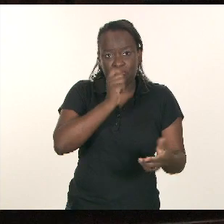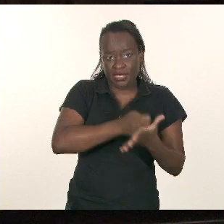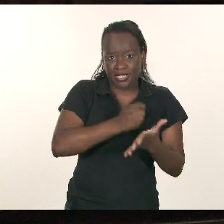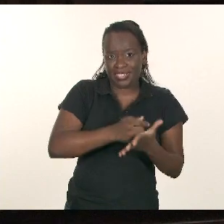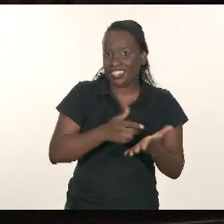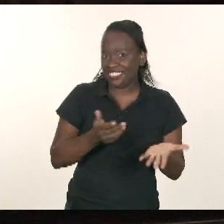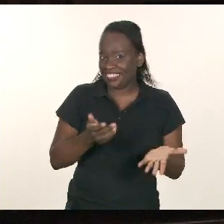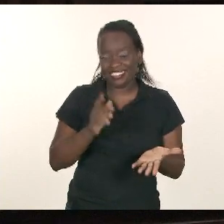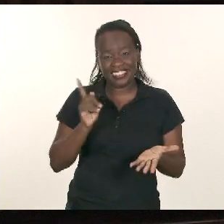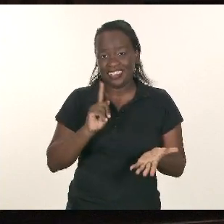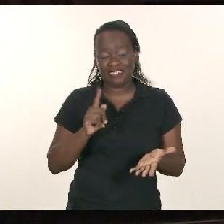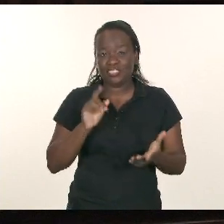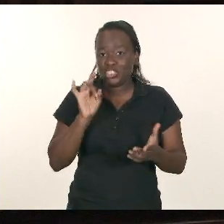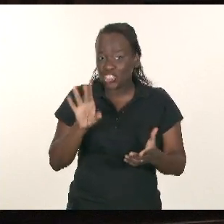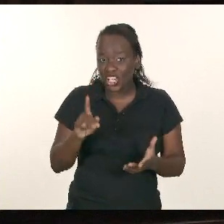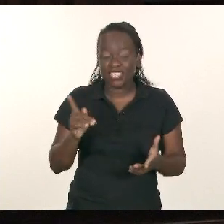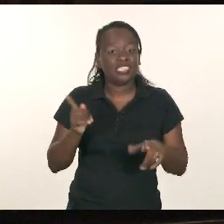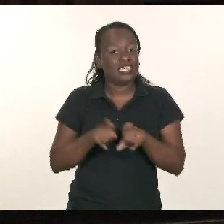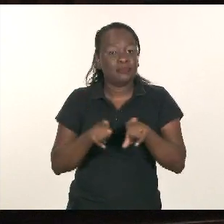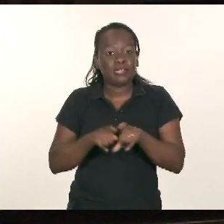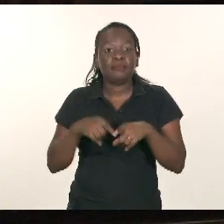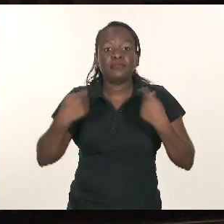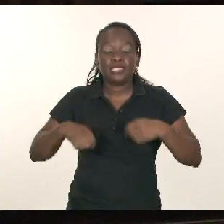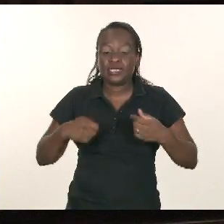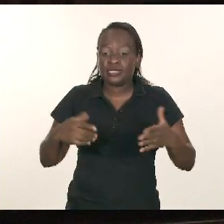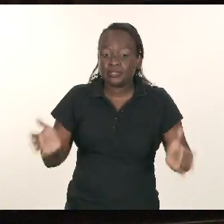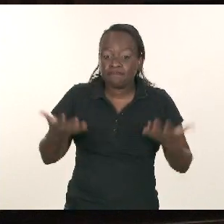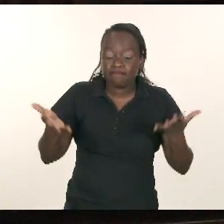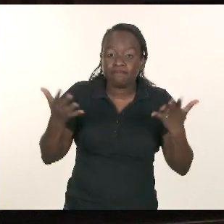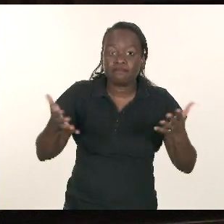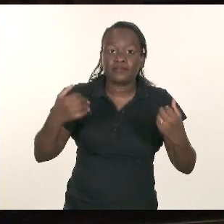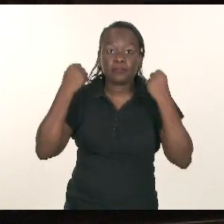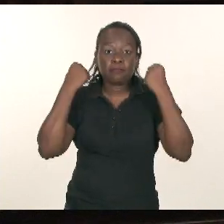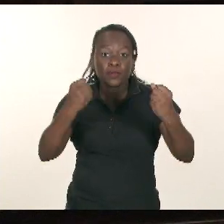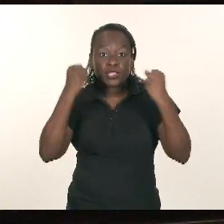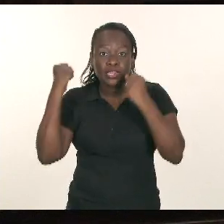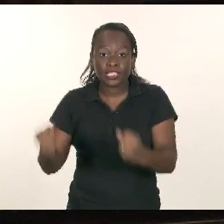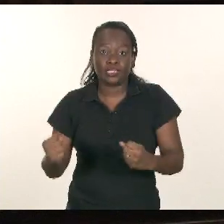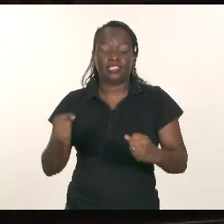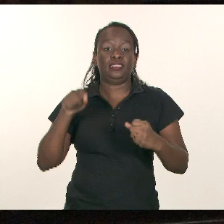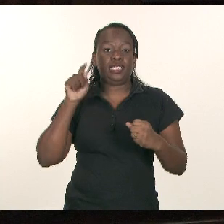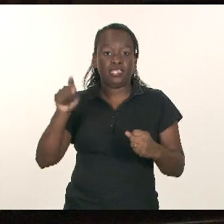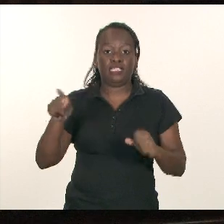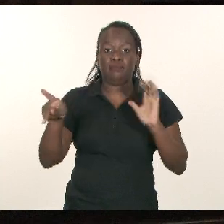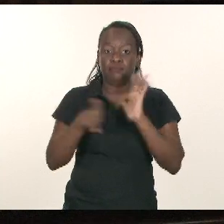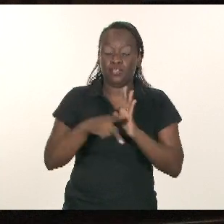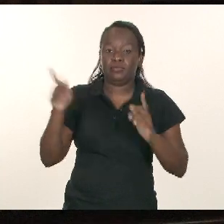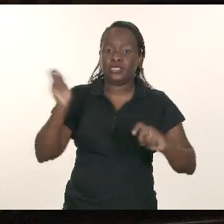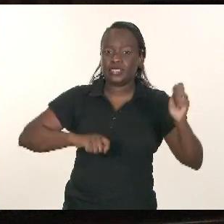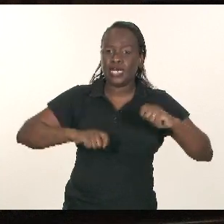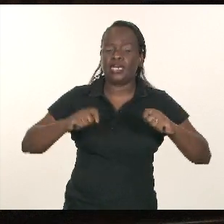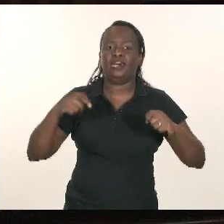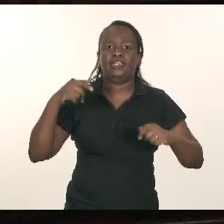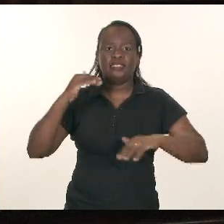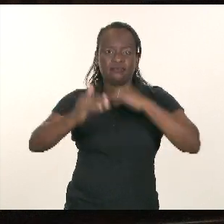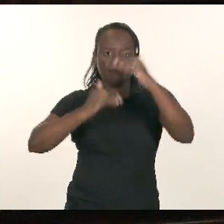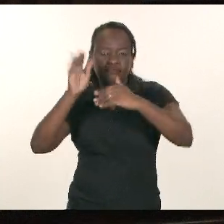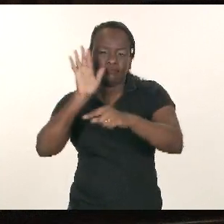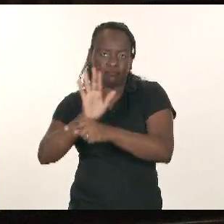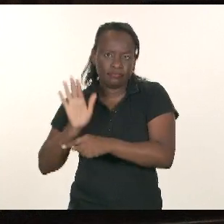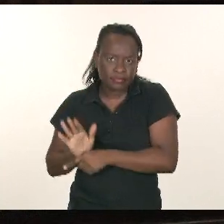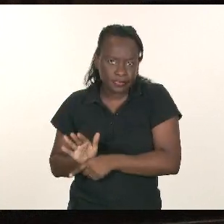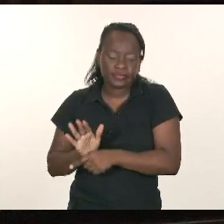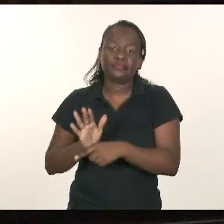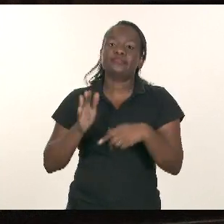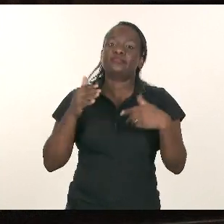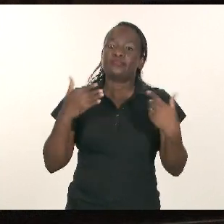só isso. Se a gente não tiver um dinamismo, uma potencialização das nossas possibilidades de desenvolvimento,